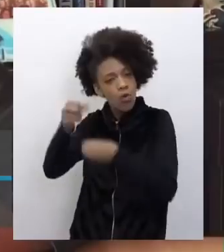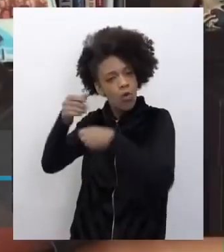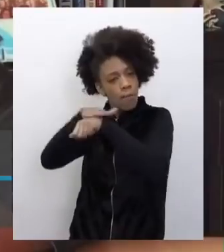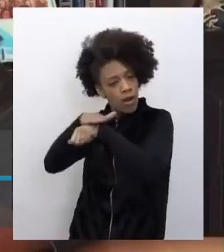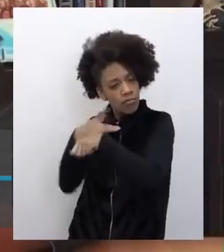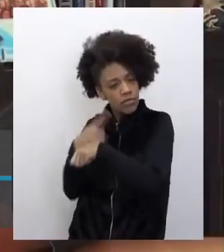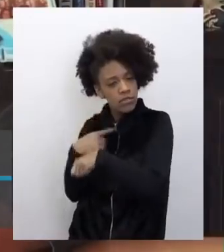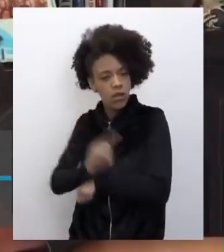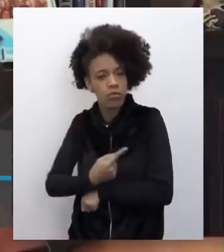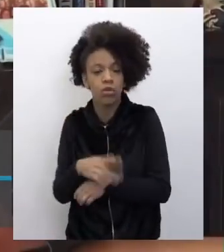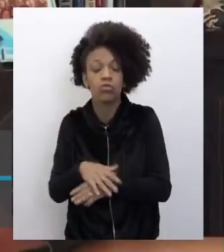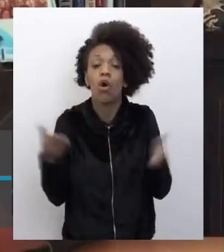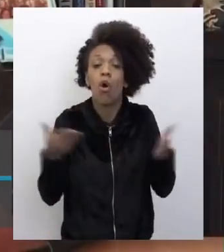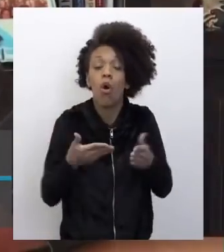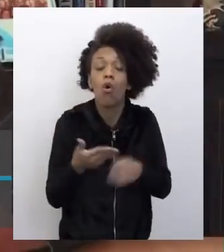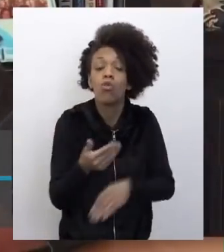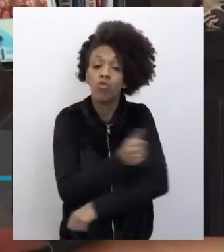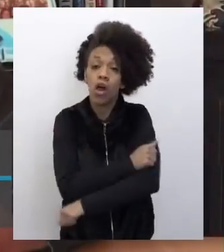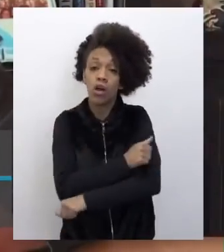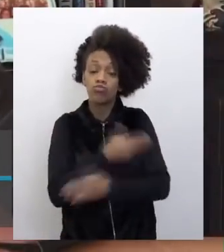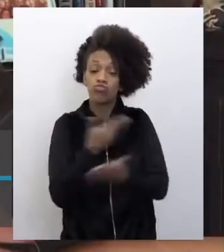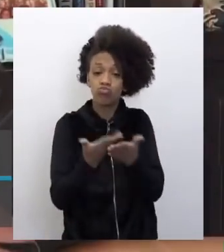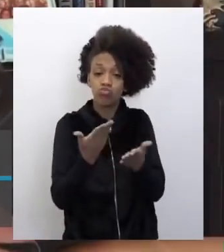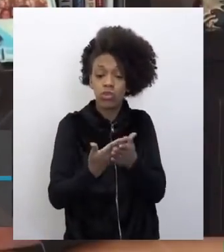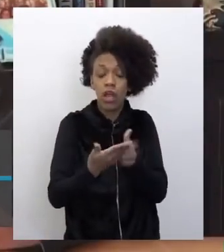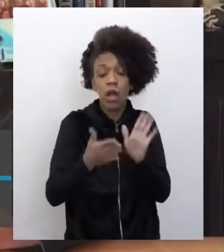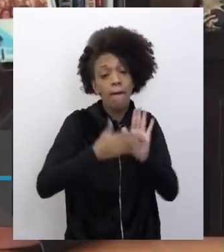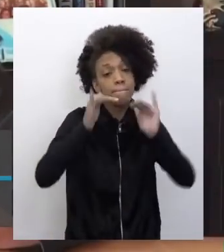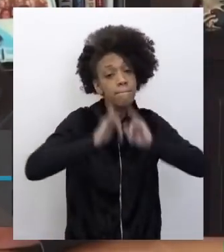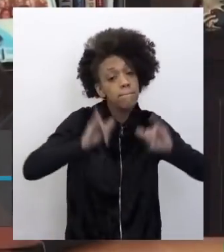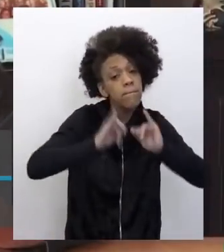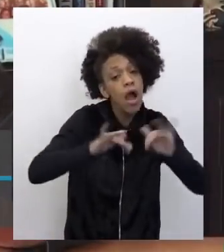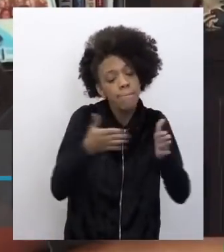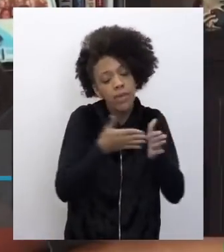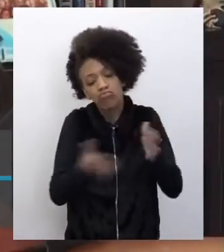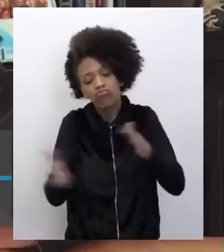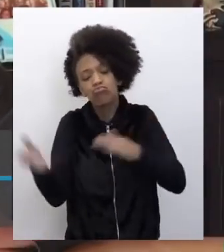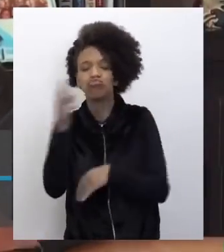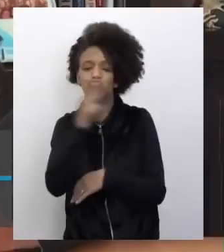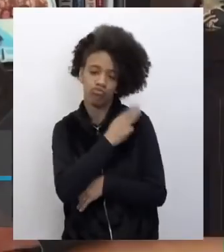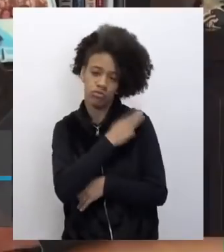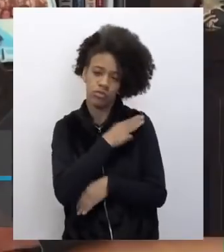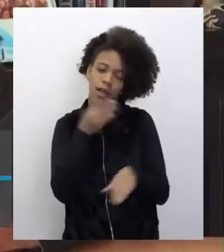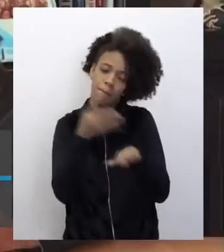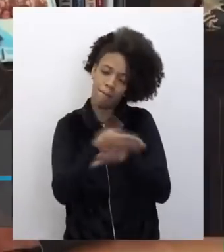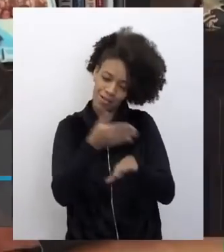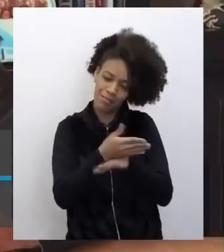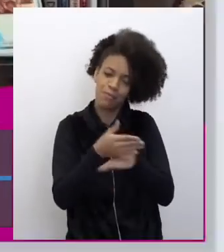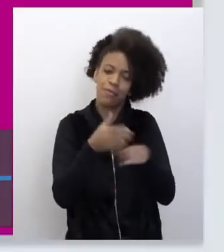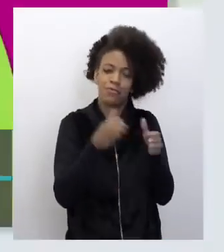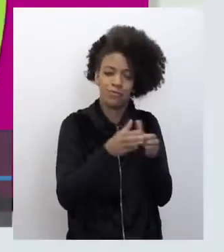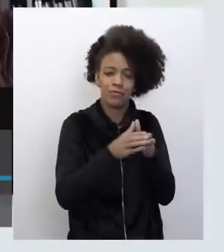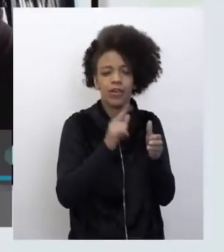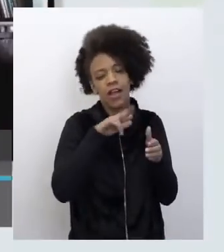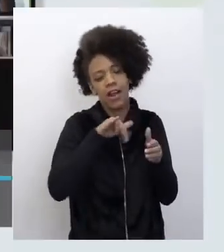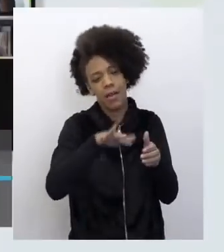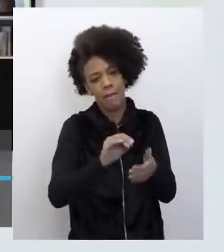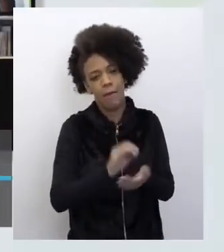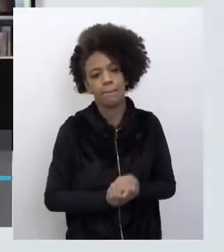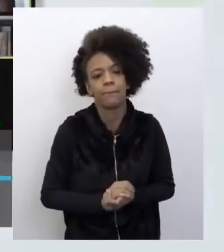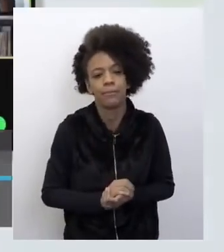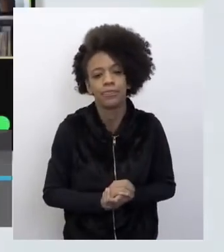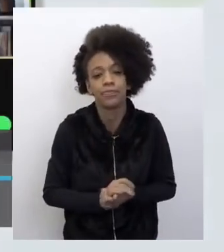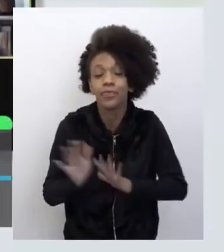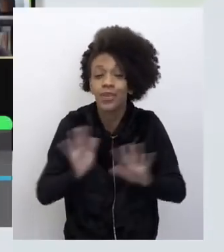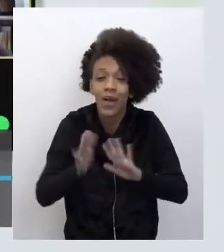O Paulo hoje é estudante de publicidade, mas durante todo o ensino médio ele participou do grêmio estudantil do seu colégio. Paulo,